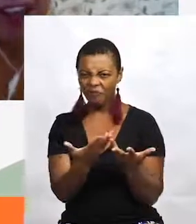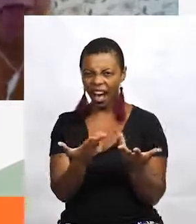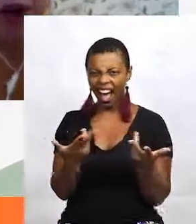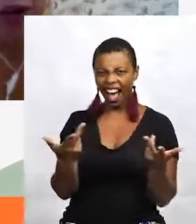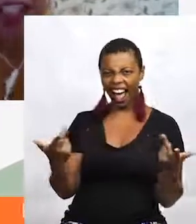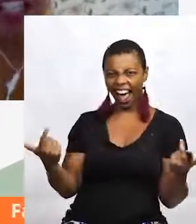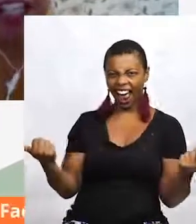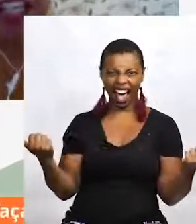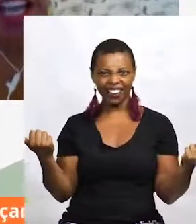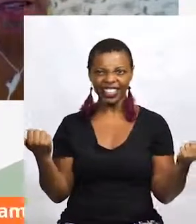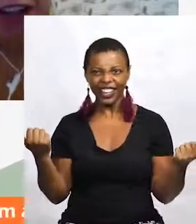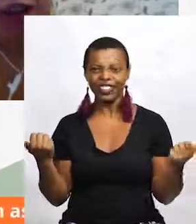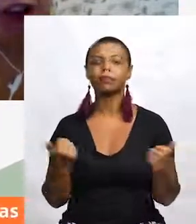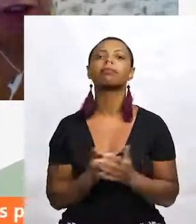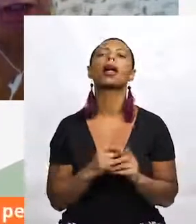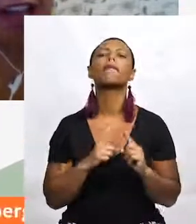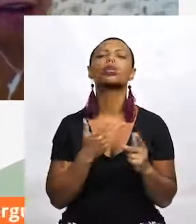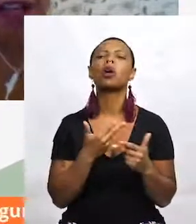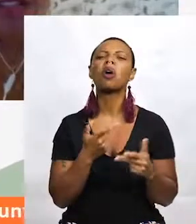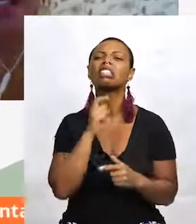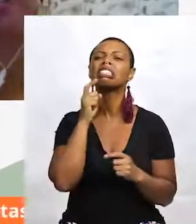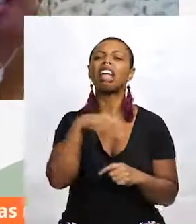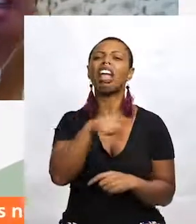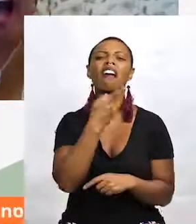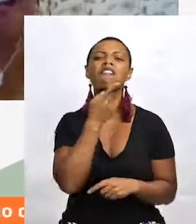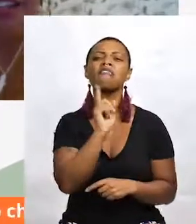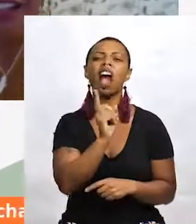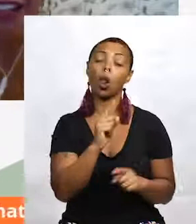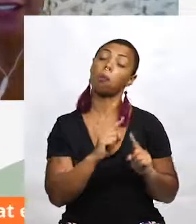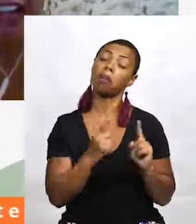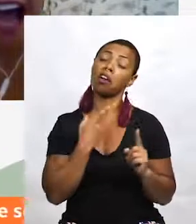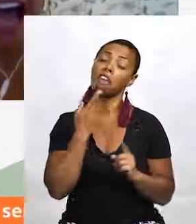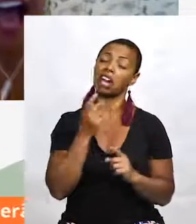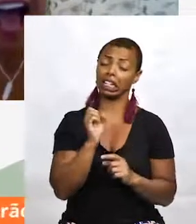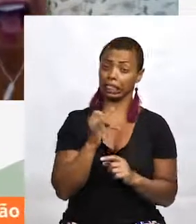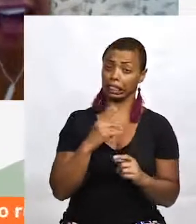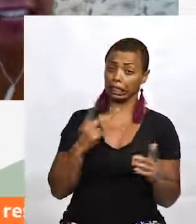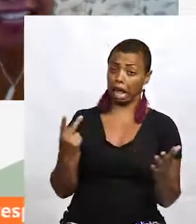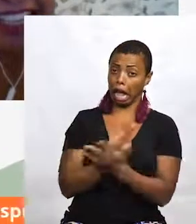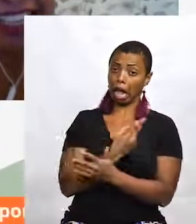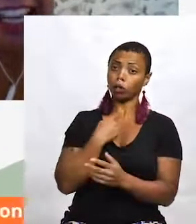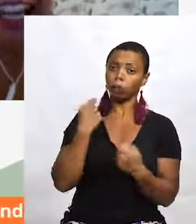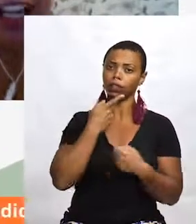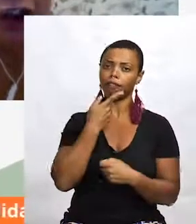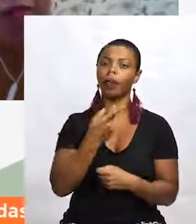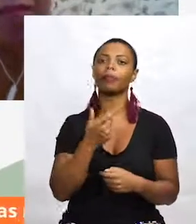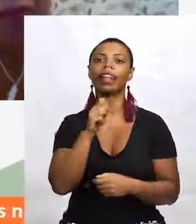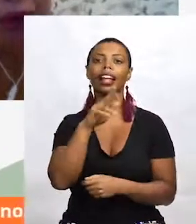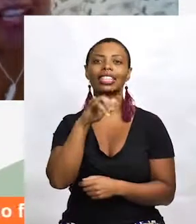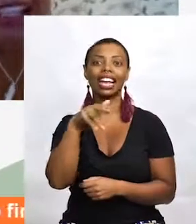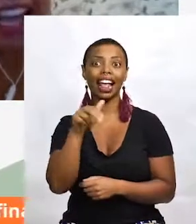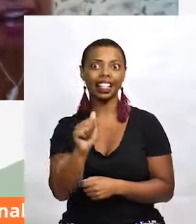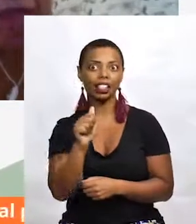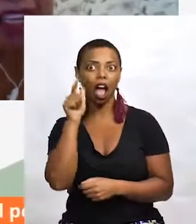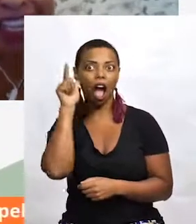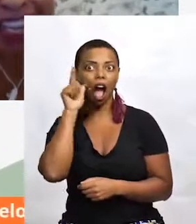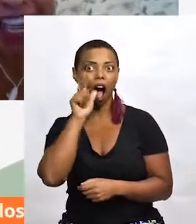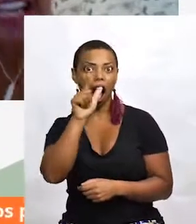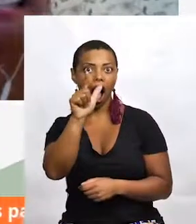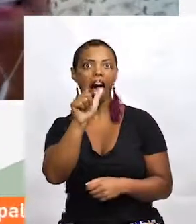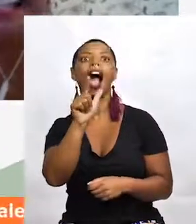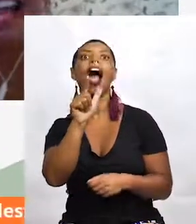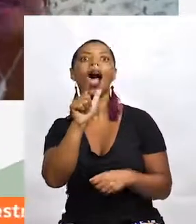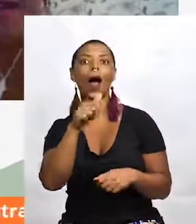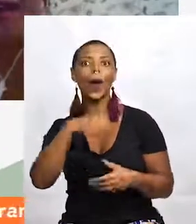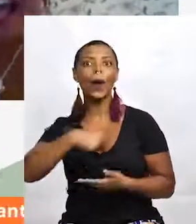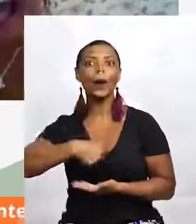Mas deixa eu falar uma coisinha que ninguém falou e eu vou falar, menos que eu esteja errado, eu tenho que falar. A Adriana ganhou uma bolsa